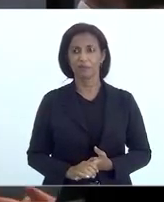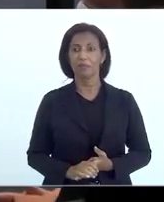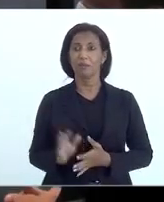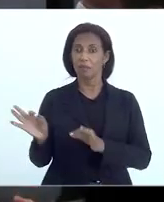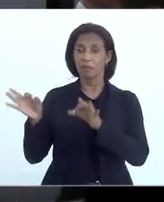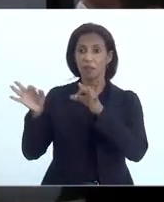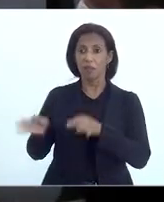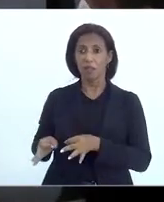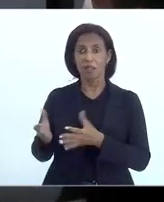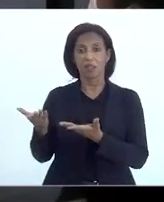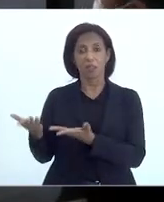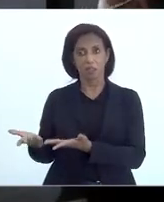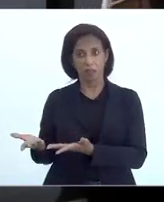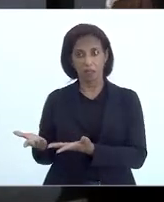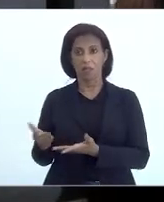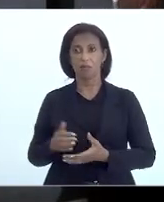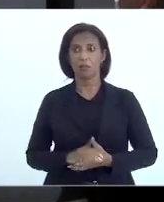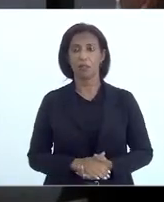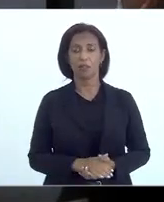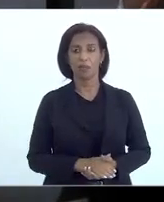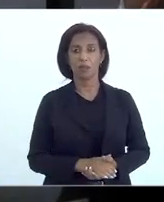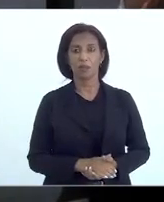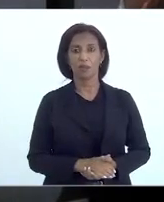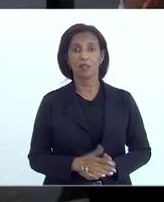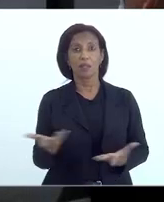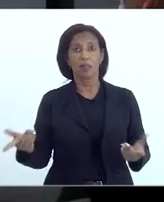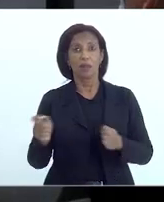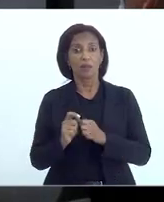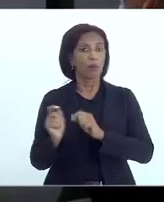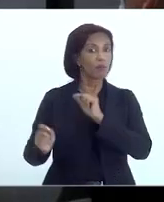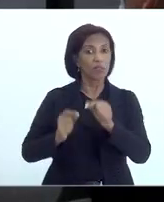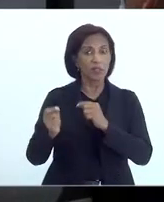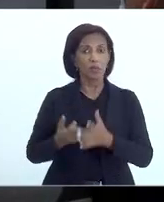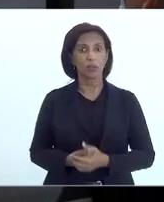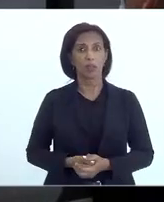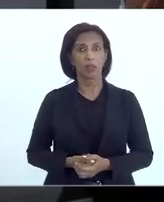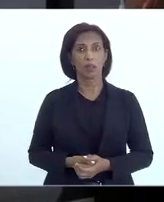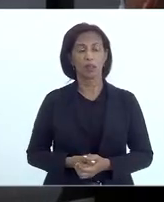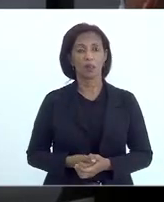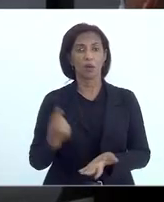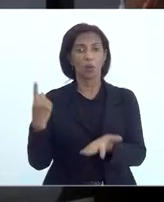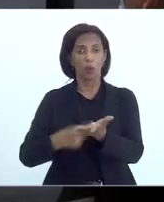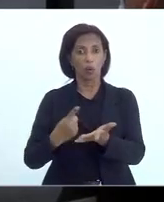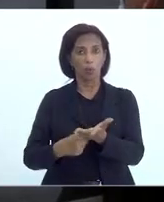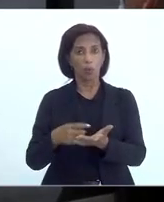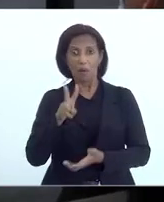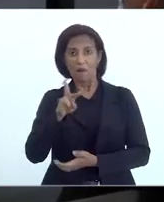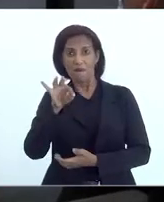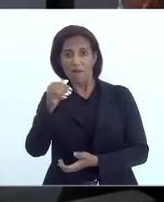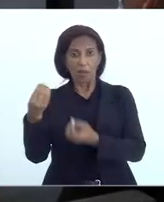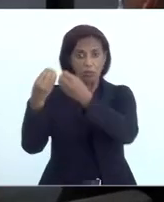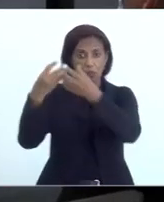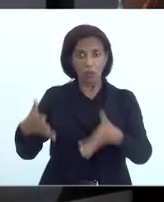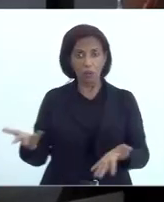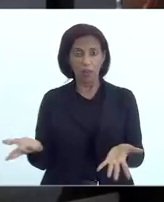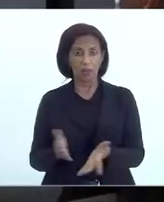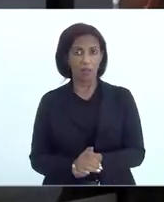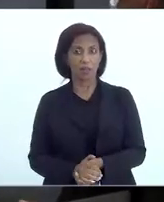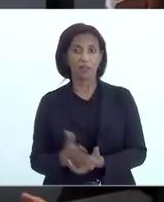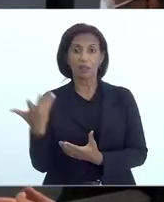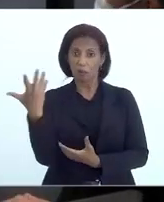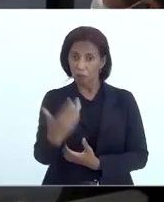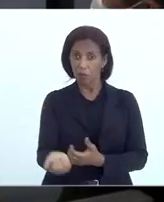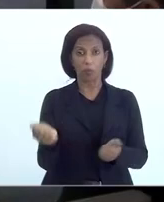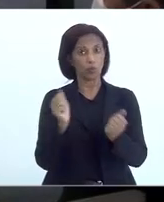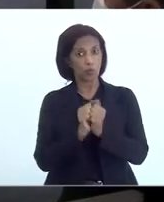é exatamente o que a gente vai fazer vamos derrubar o veto ao compromisso de alguém aqui de novo é ruim Então pronto então